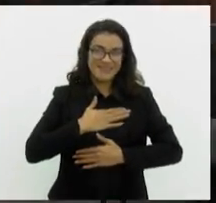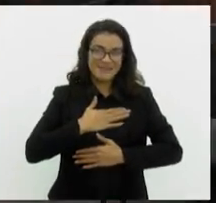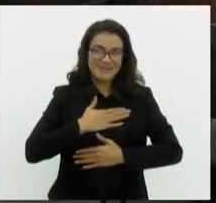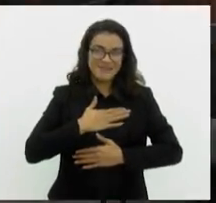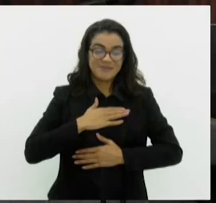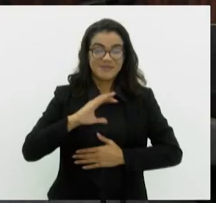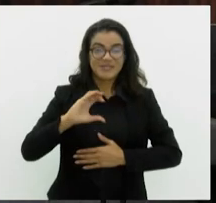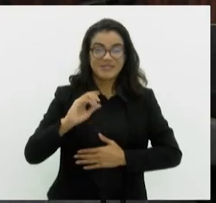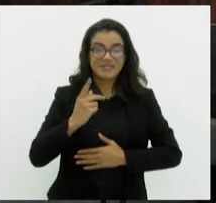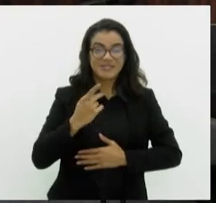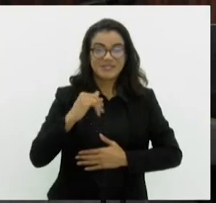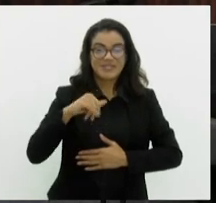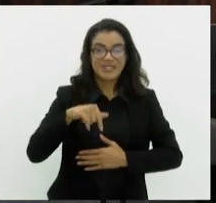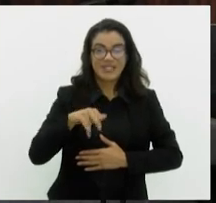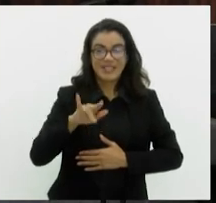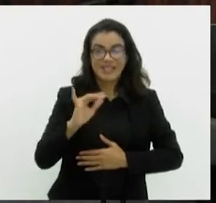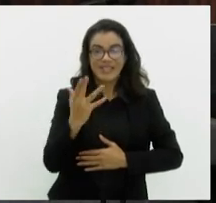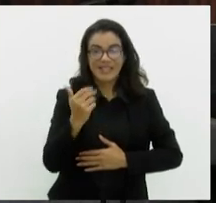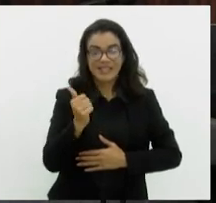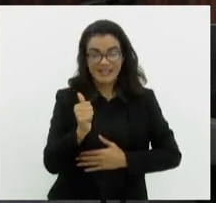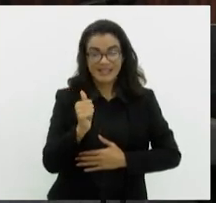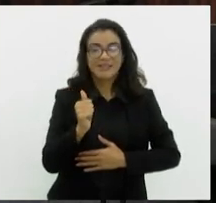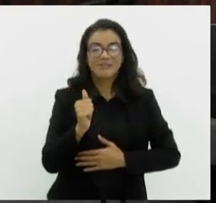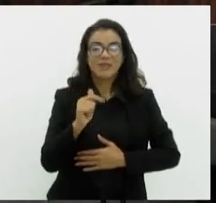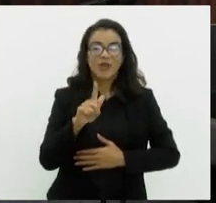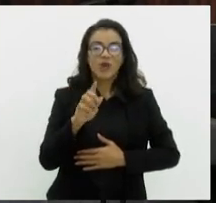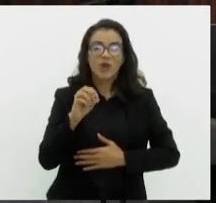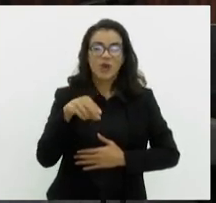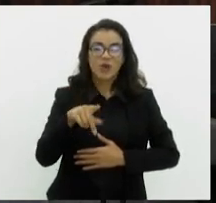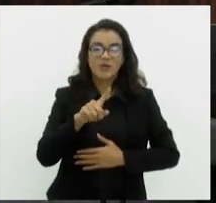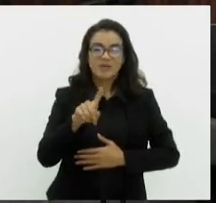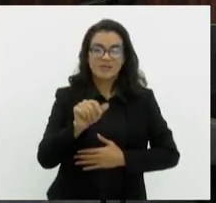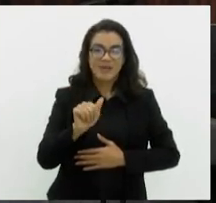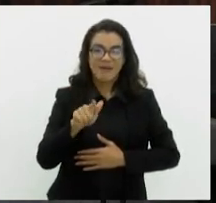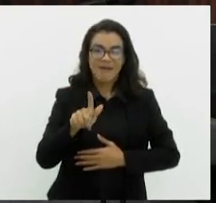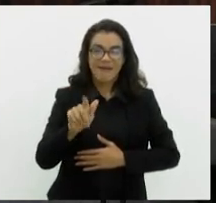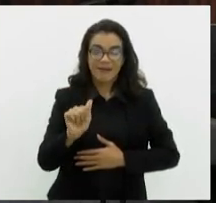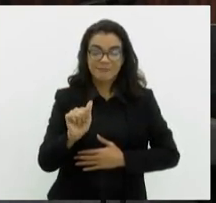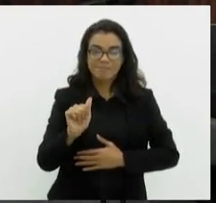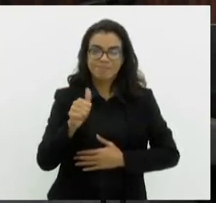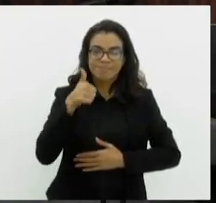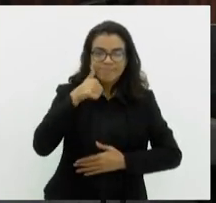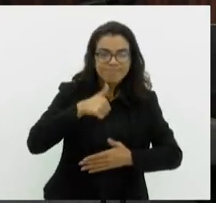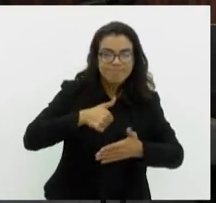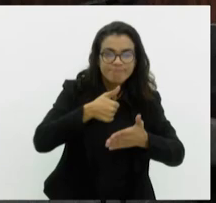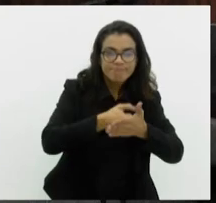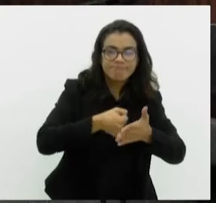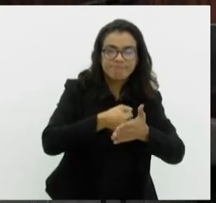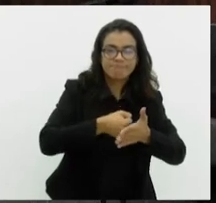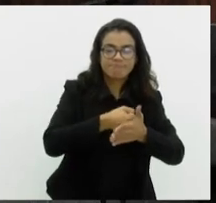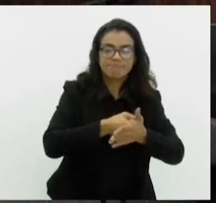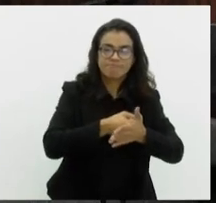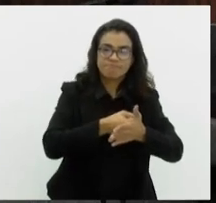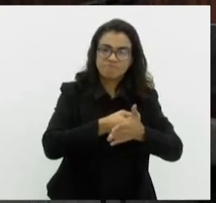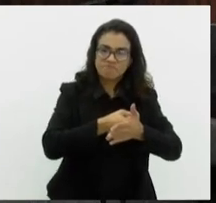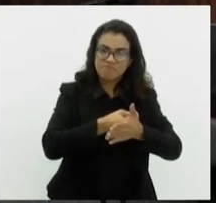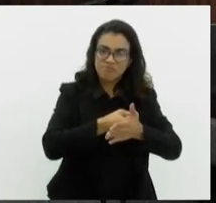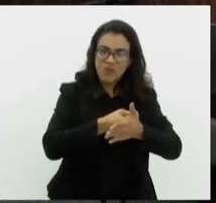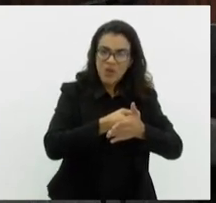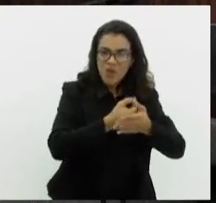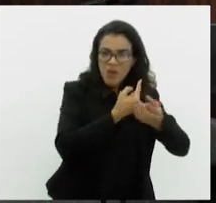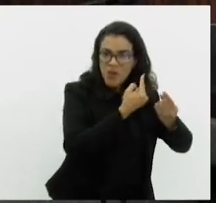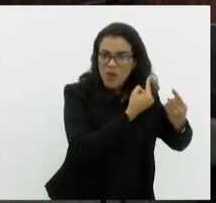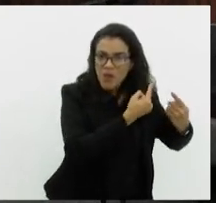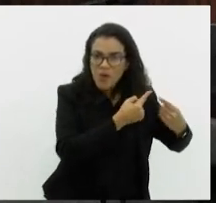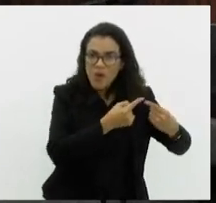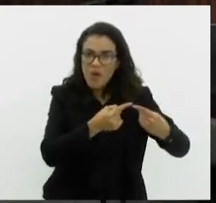Chiquinha Gonzaga foi uma mulher batalhadora que, contra